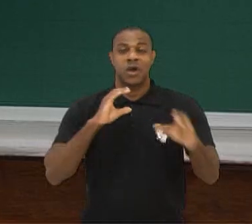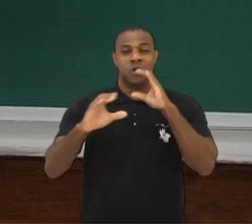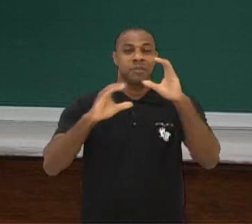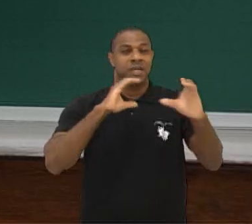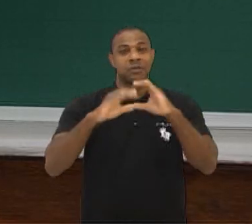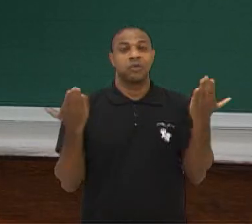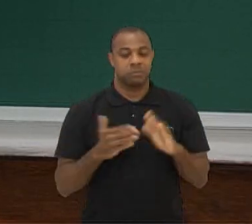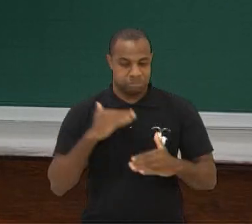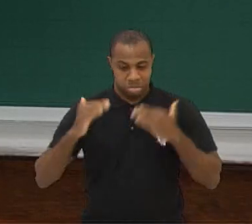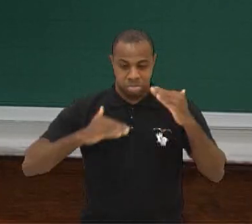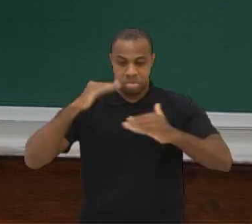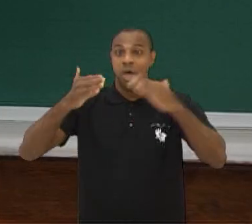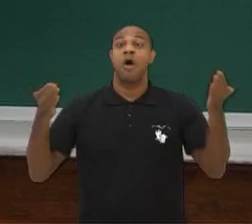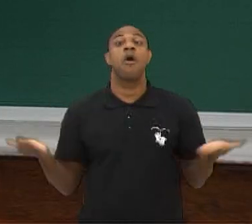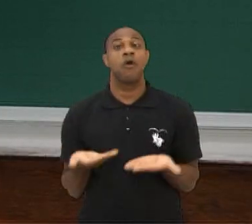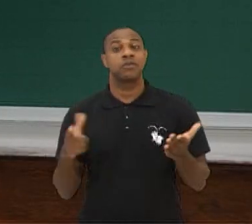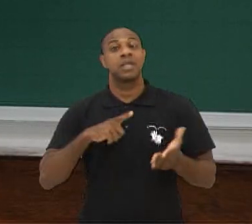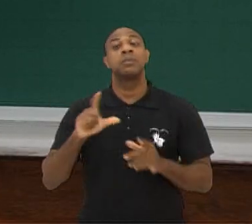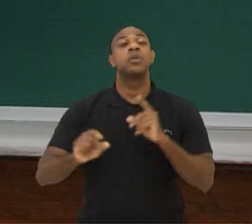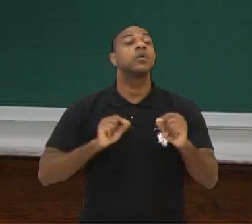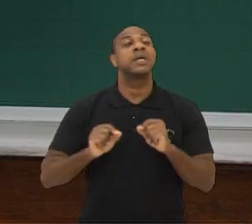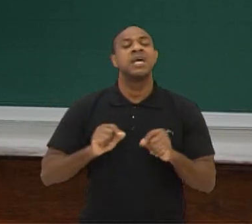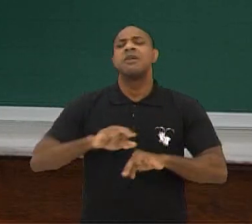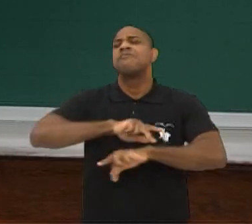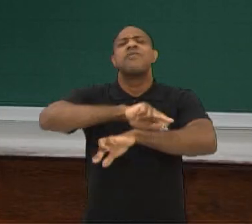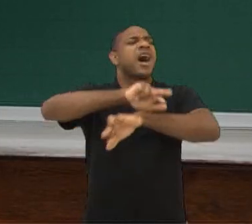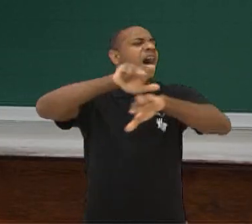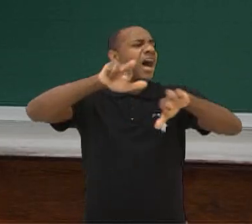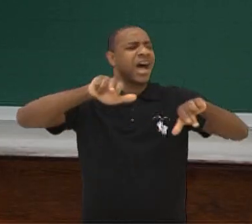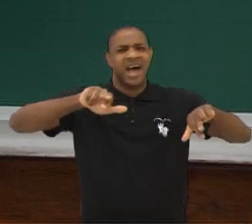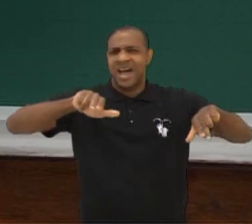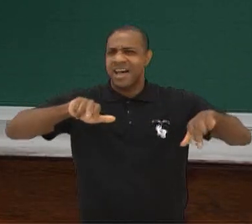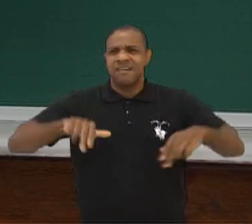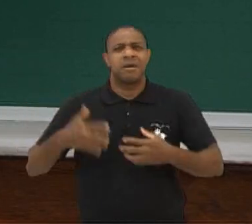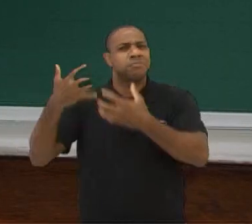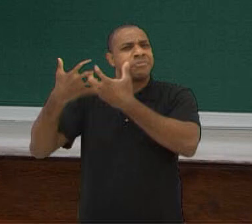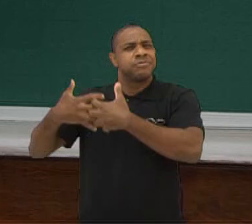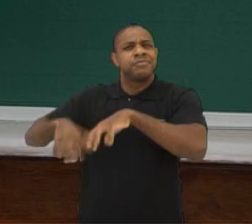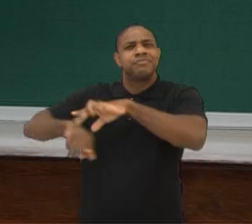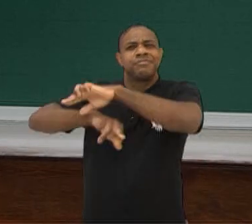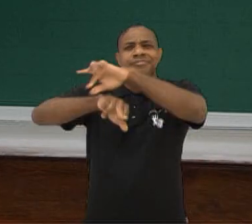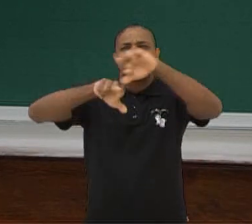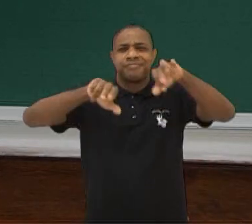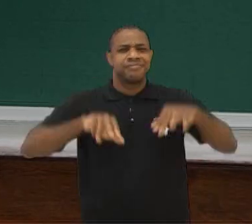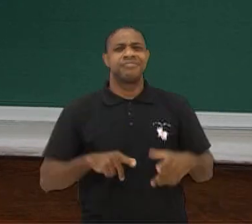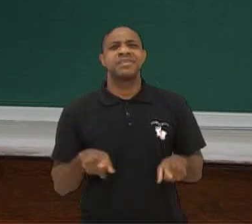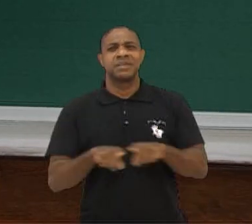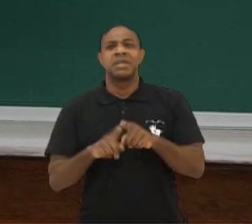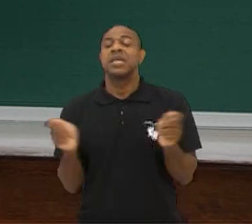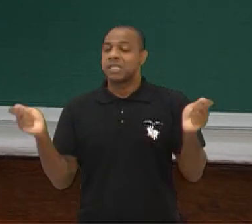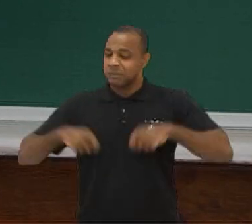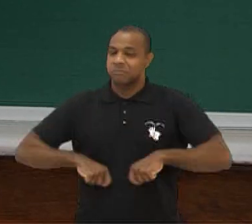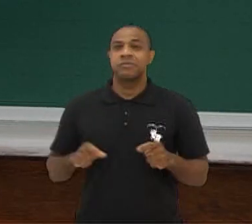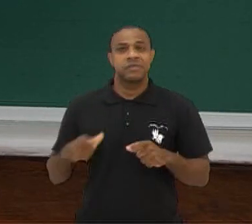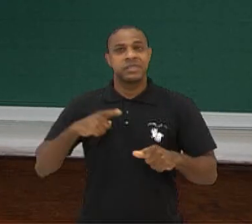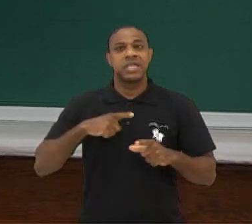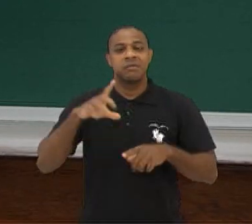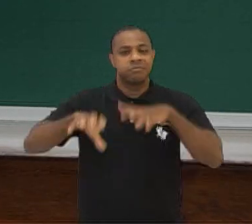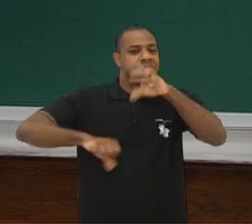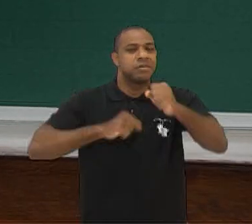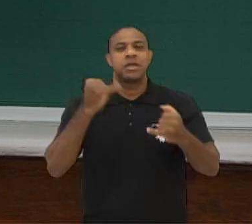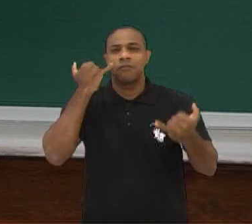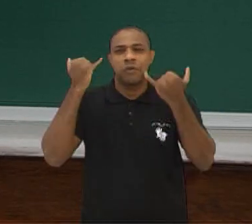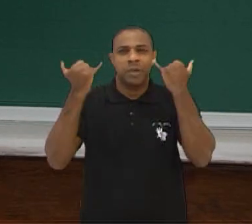comunicação evoluíram e nós temos ali os diversos equipamentos multimediativos que nos permitem ter as informações